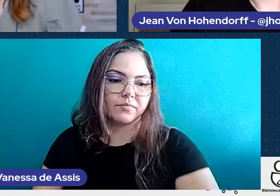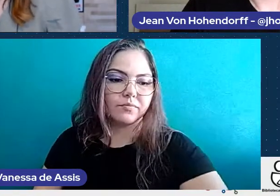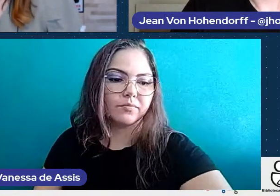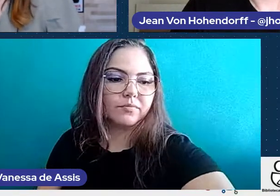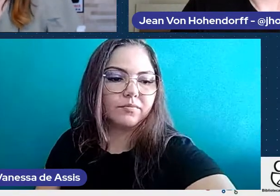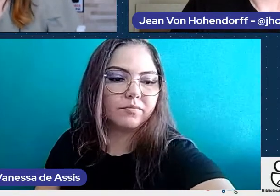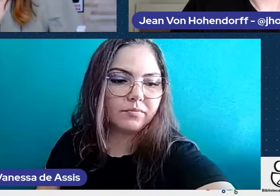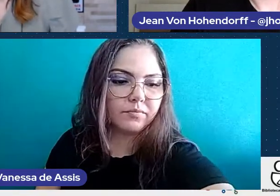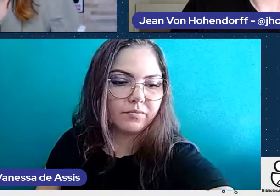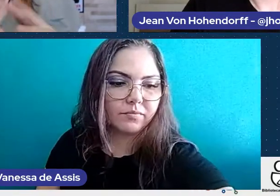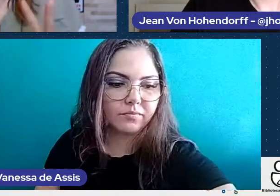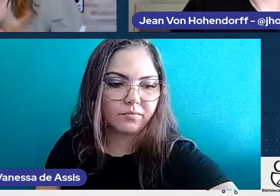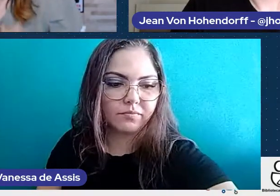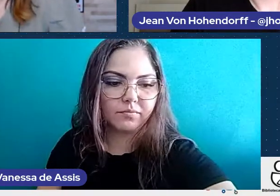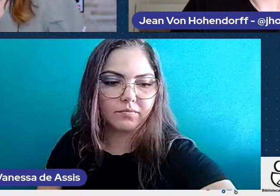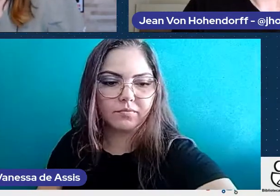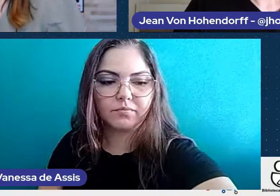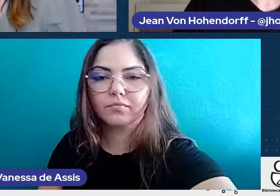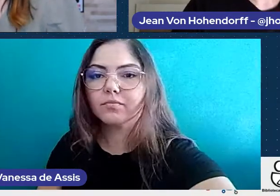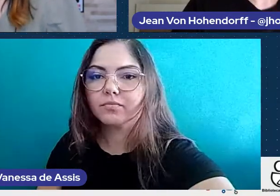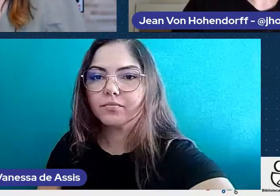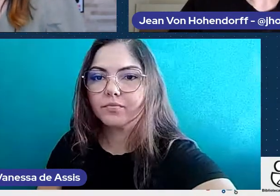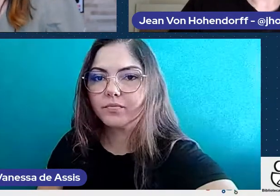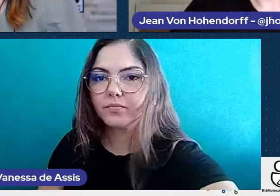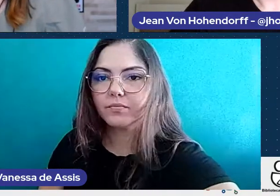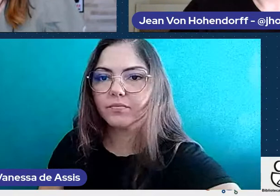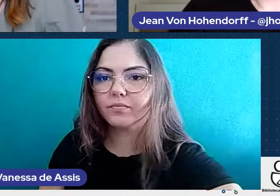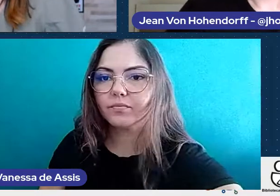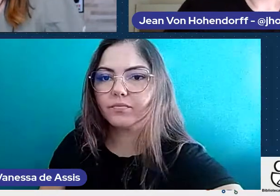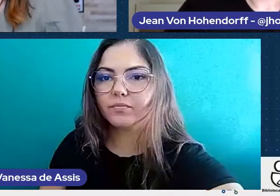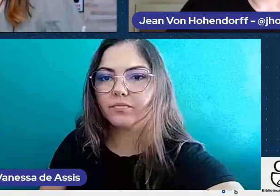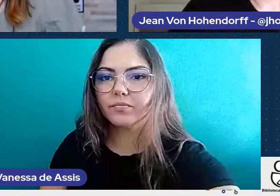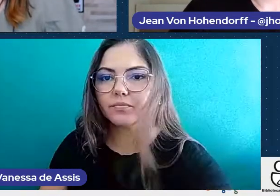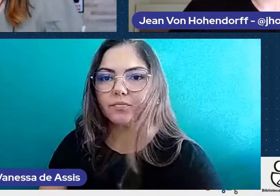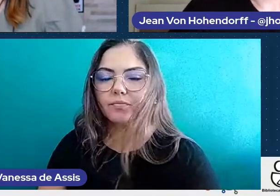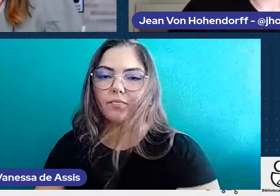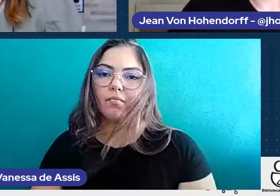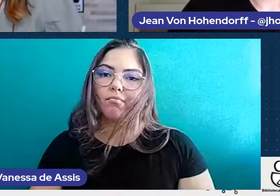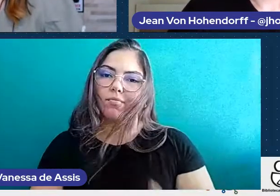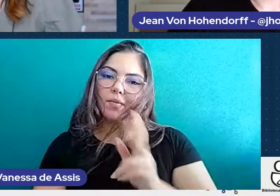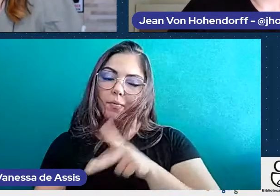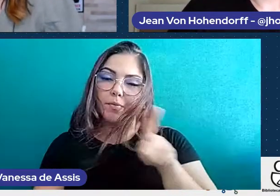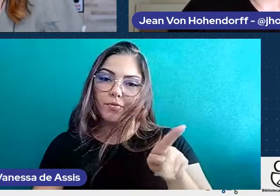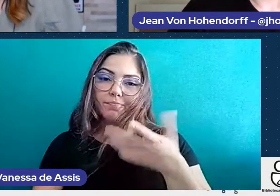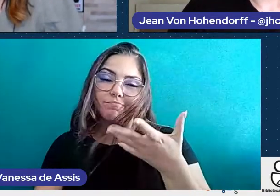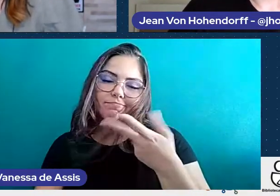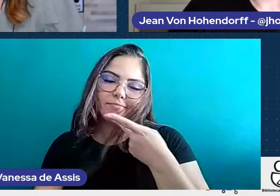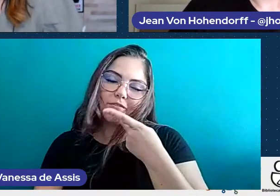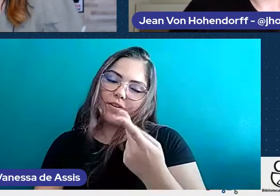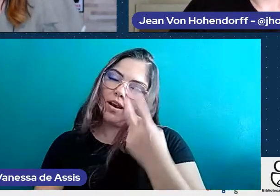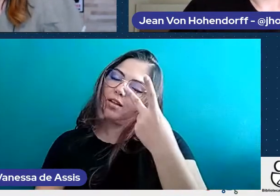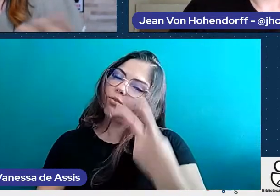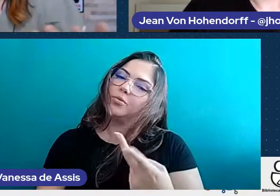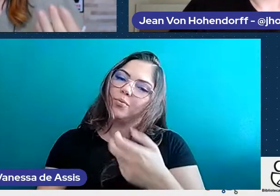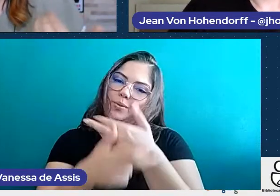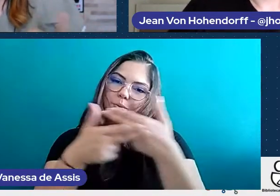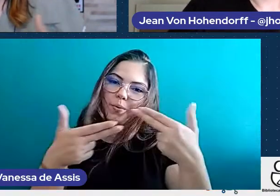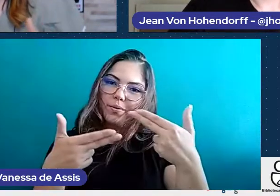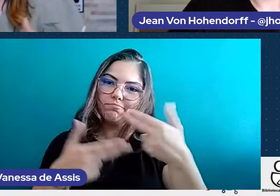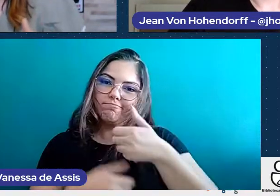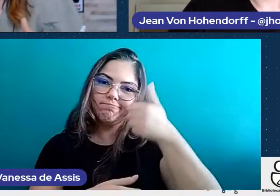Professor Jean, eu gostaria de fazer duas colocações aqui, né? Primeiro, agradecer